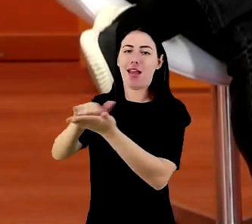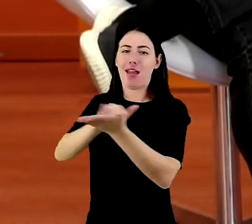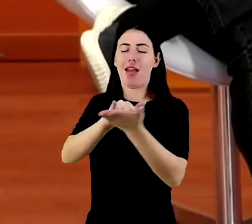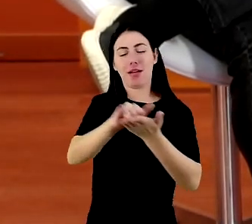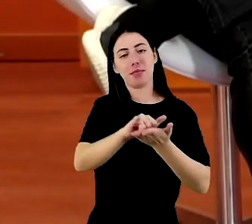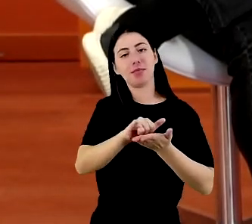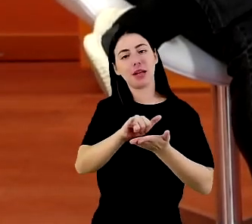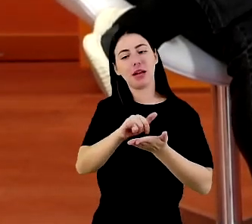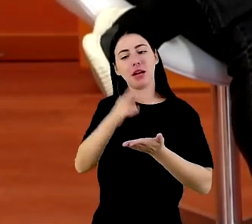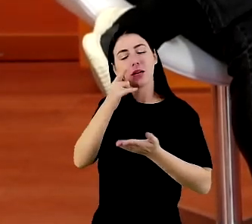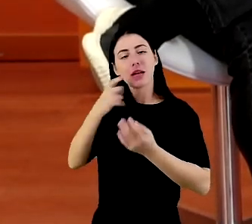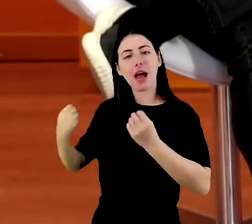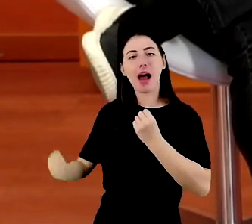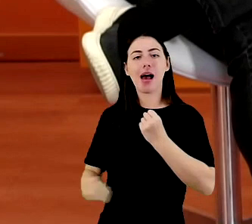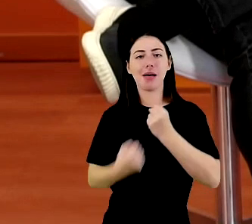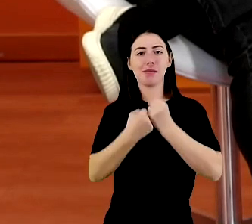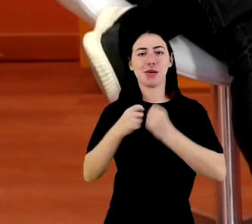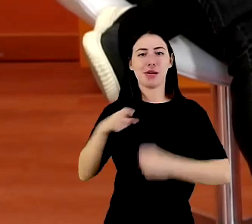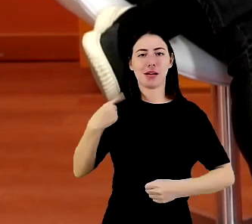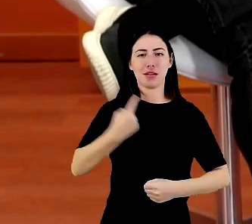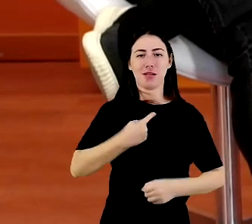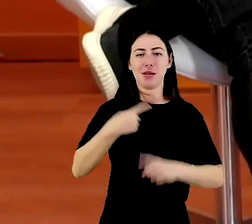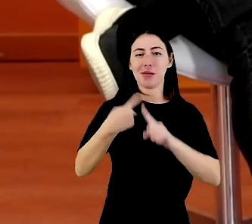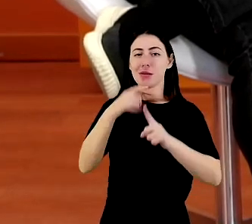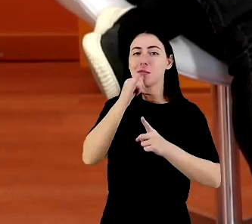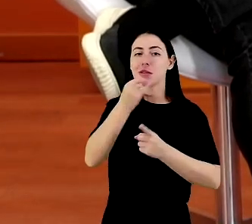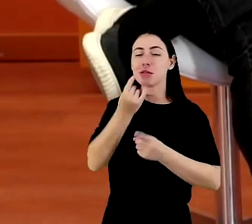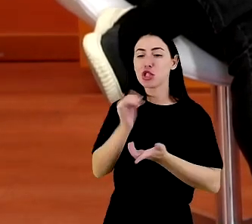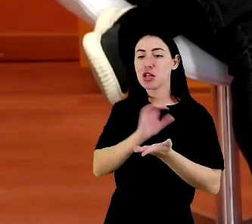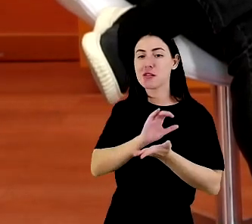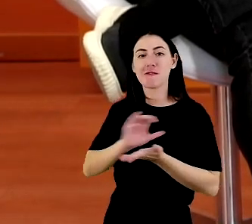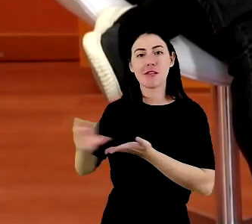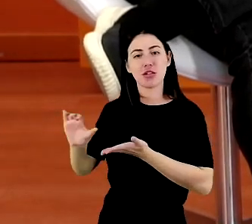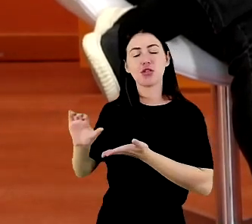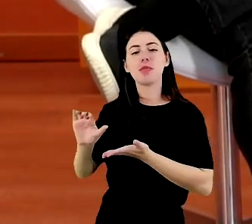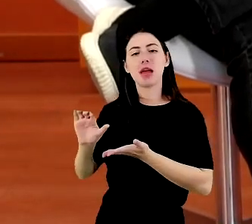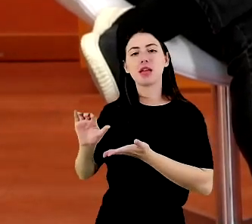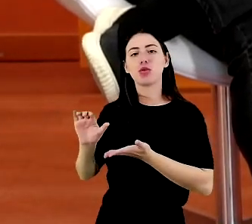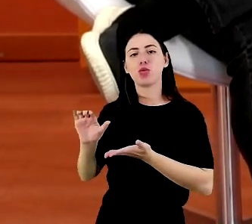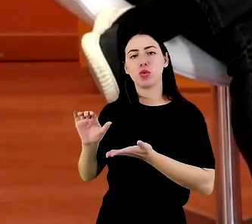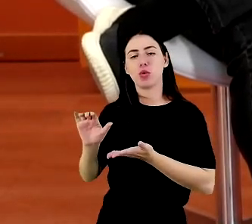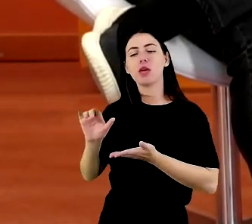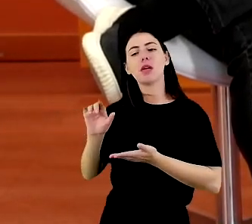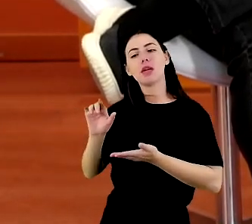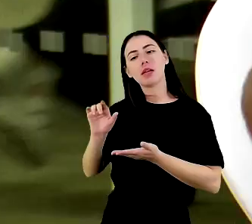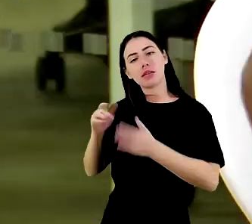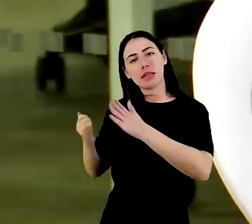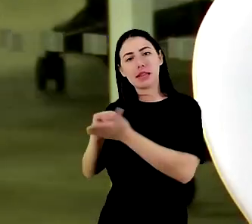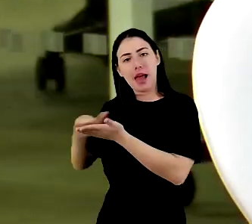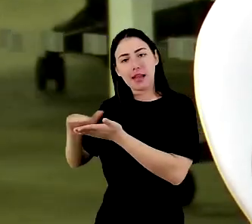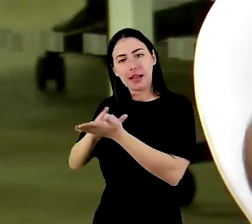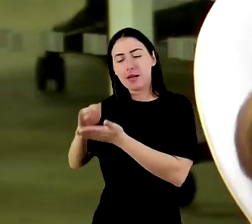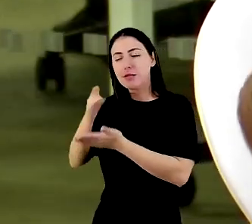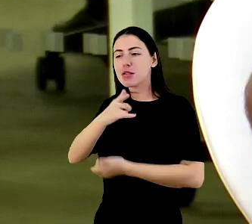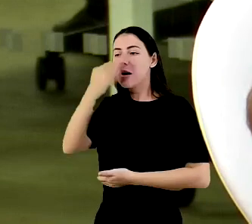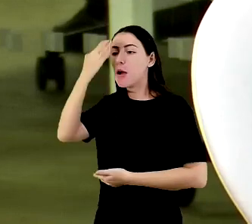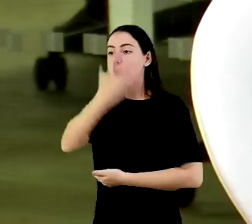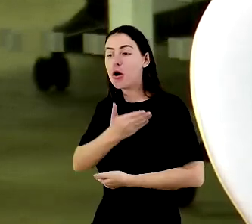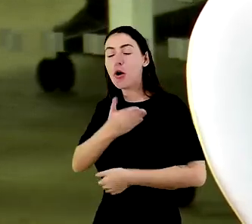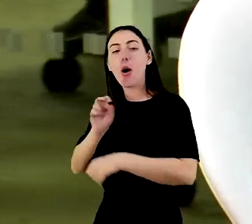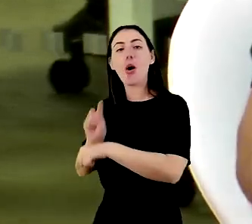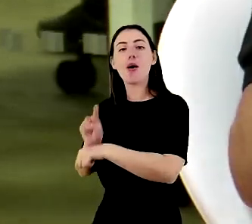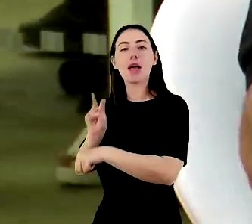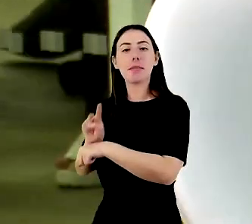embrionário do produto, você usa a startup para comprovar as hipóteses, e comprovando as hipóteses, você pode investir mais e crescer